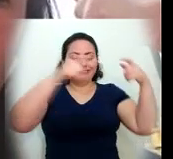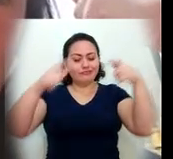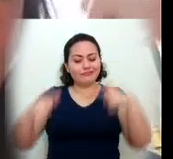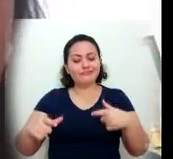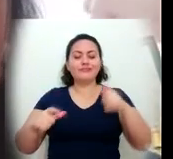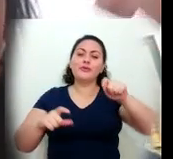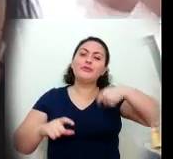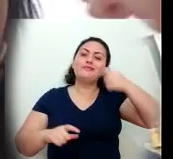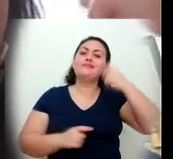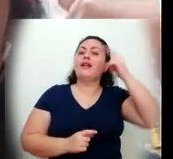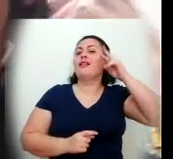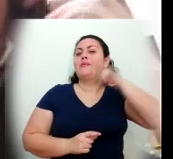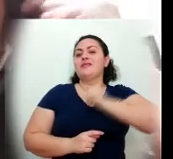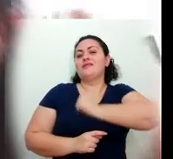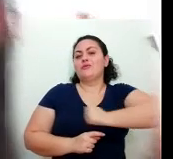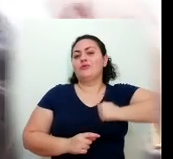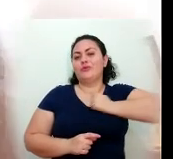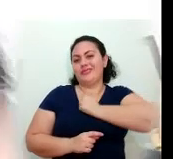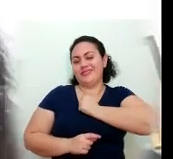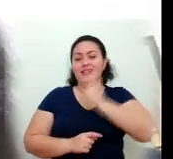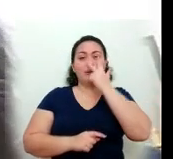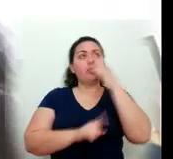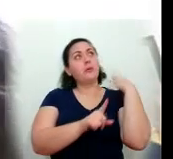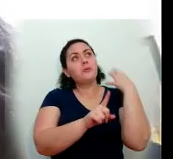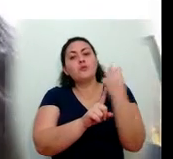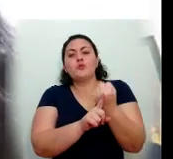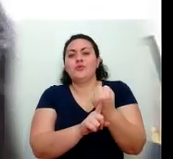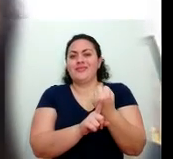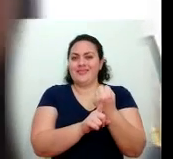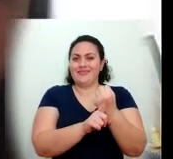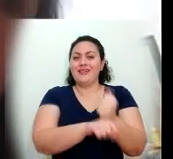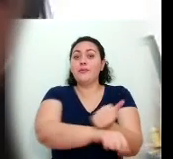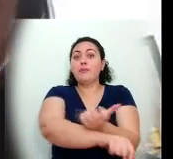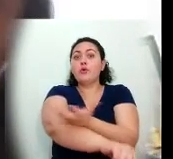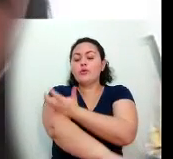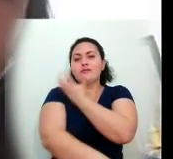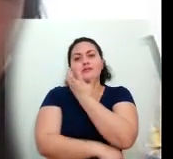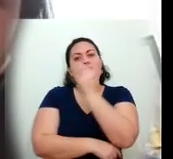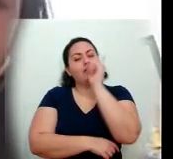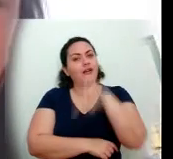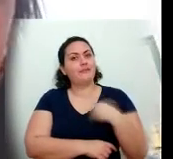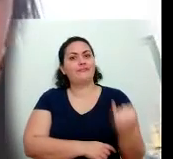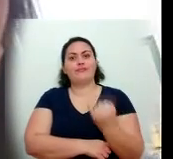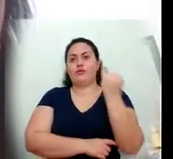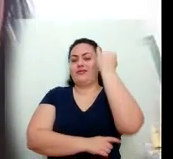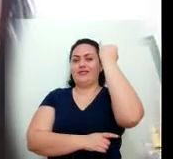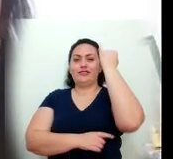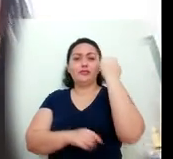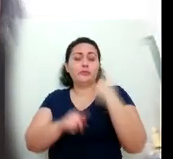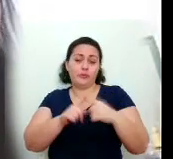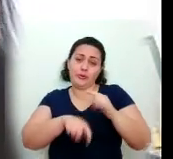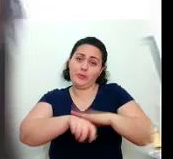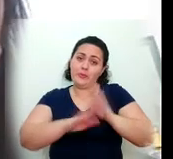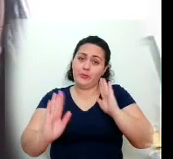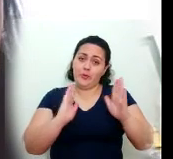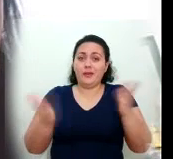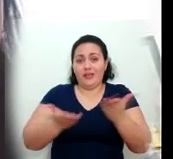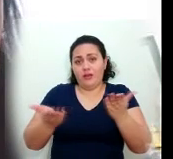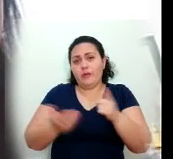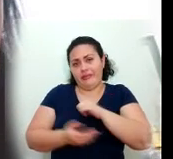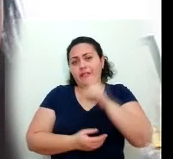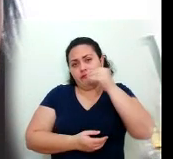acho que também é um resgatar um sentimento e uma emoção que é super importante num momento desses em que a gente fica muito